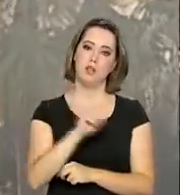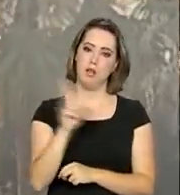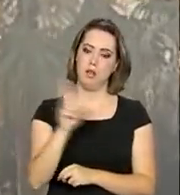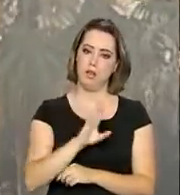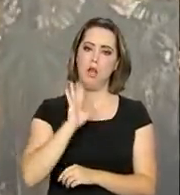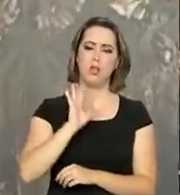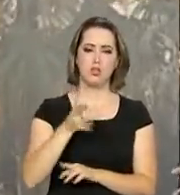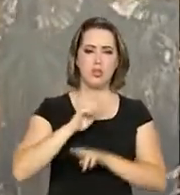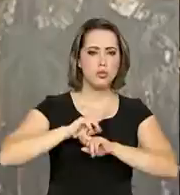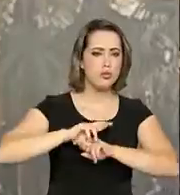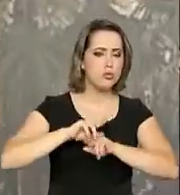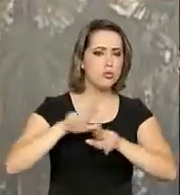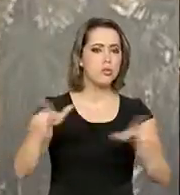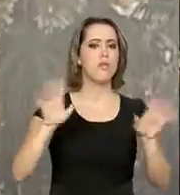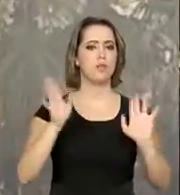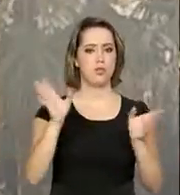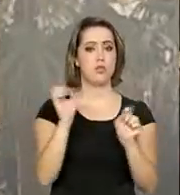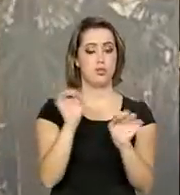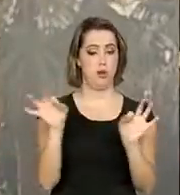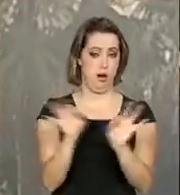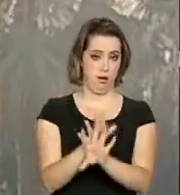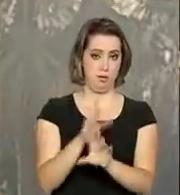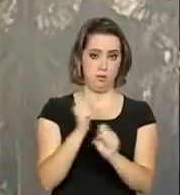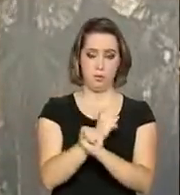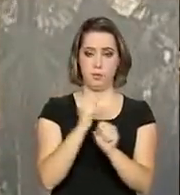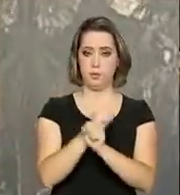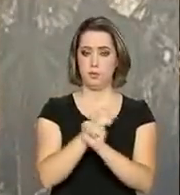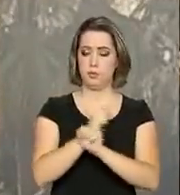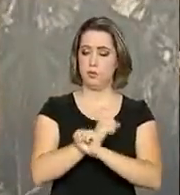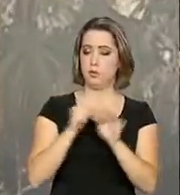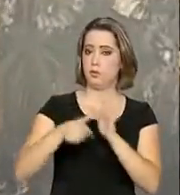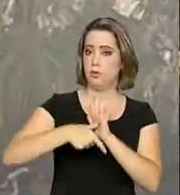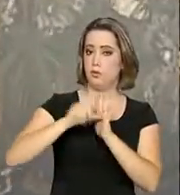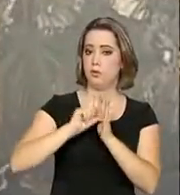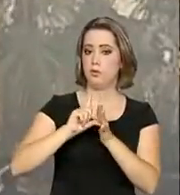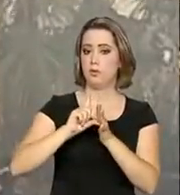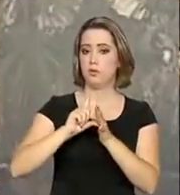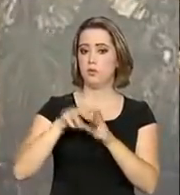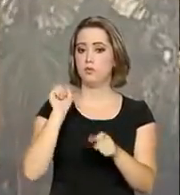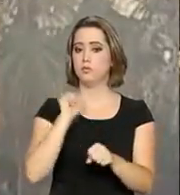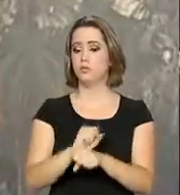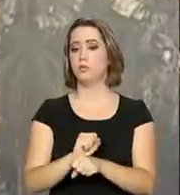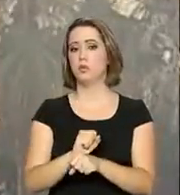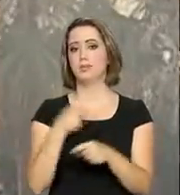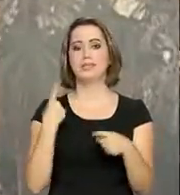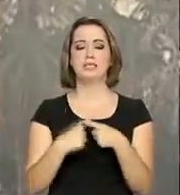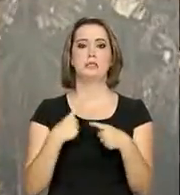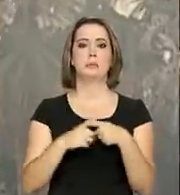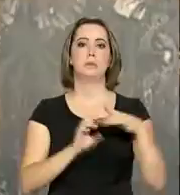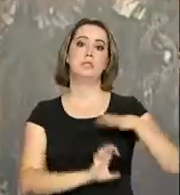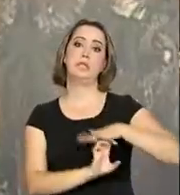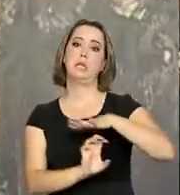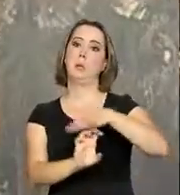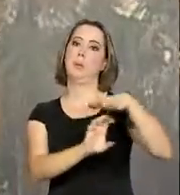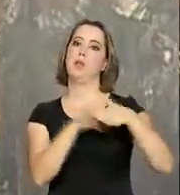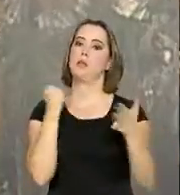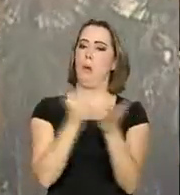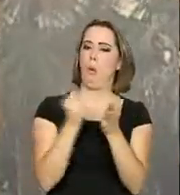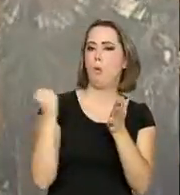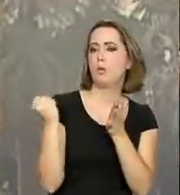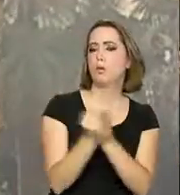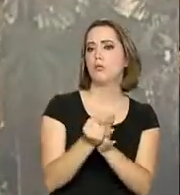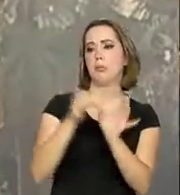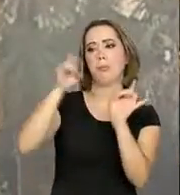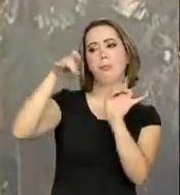concluídas. E elas estavam paradas, a maior parte delas, pelo menos, estavam paradas porque a empresa contratada para fazer o